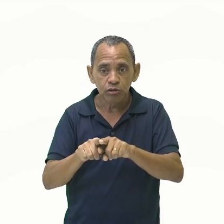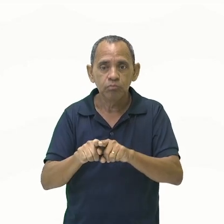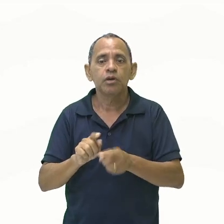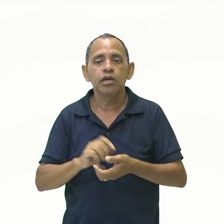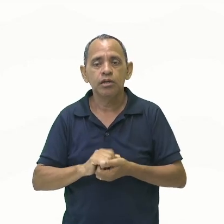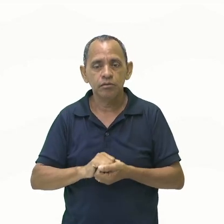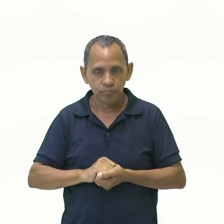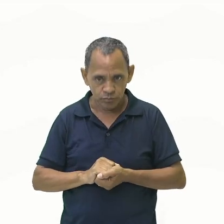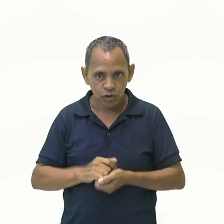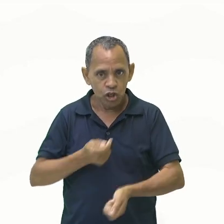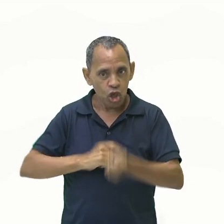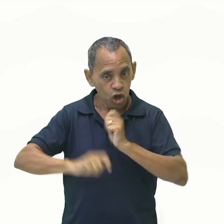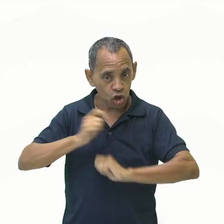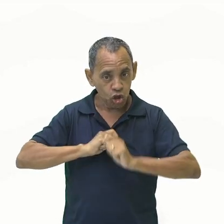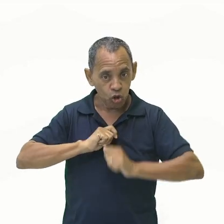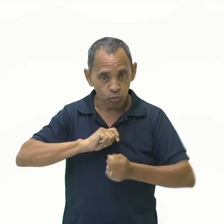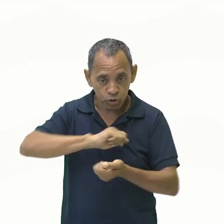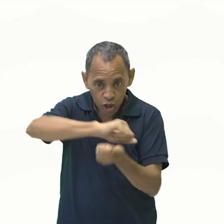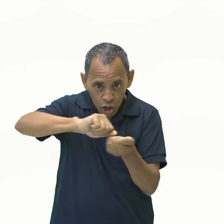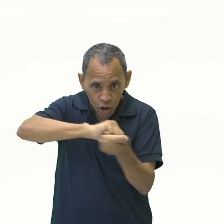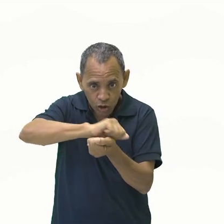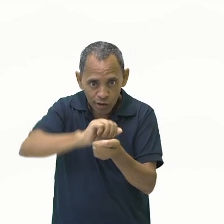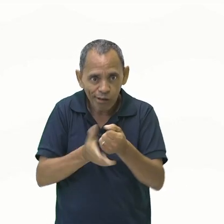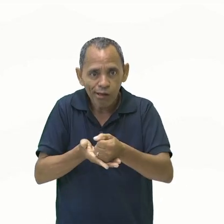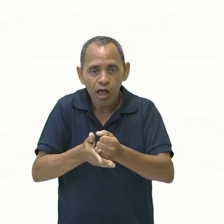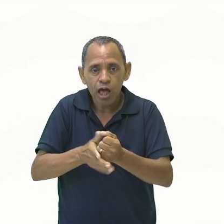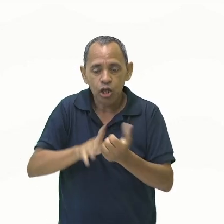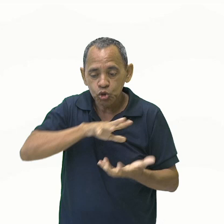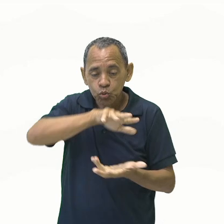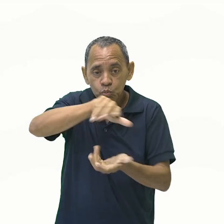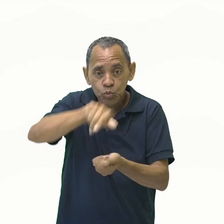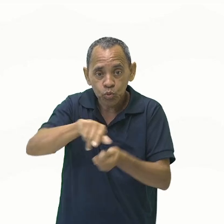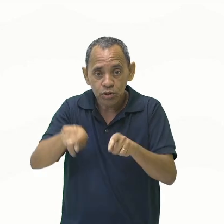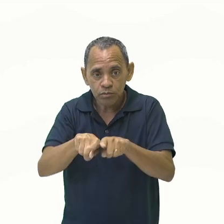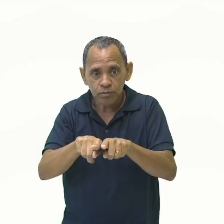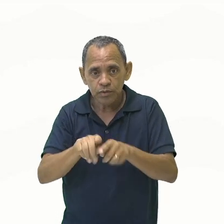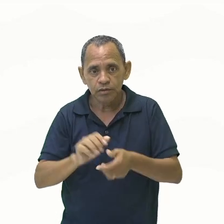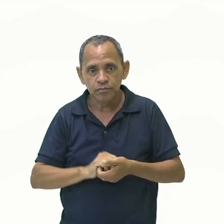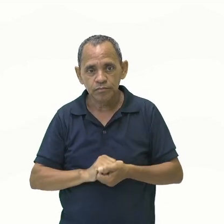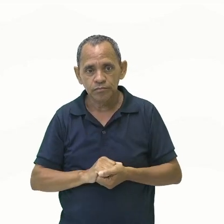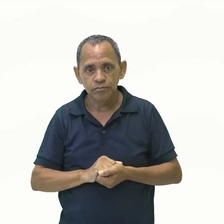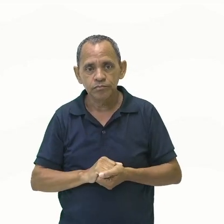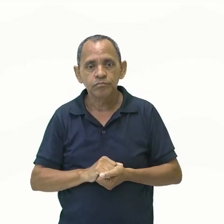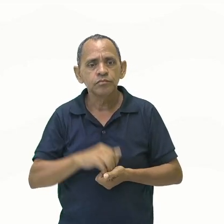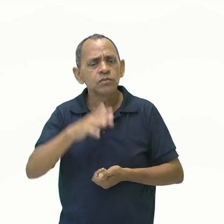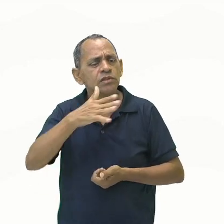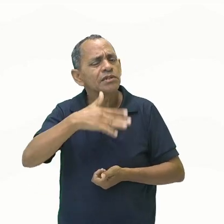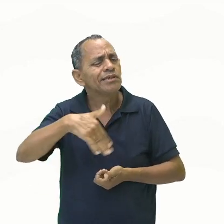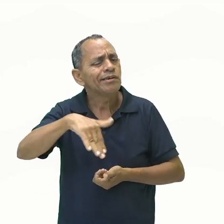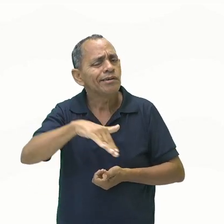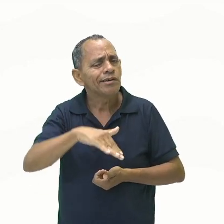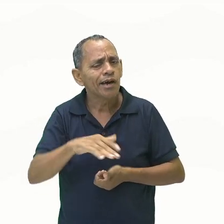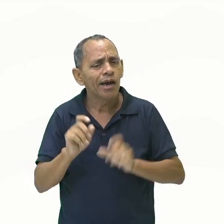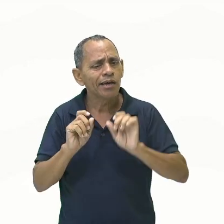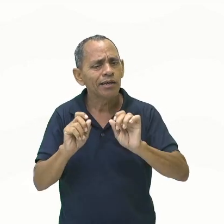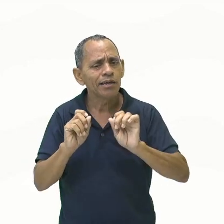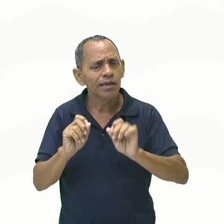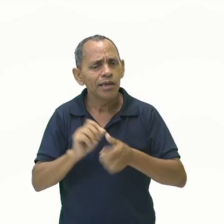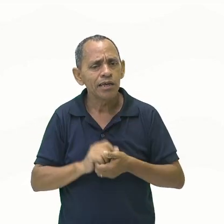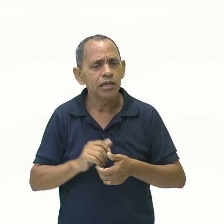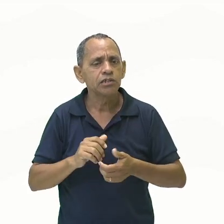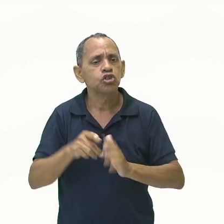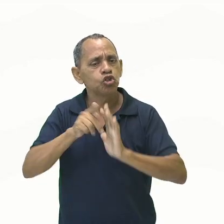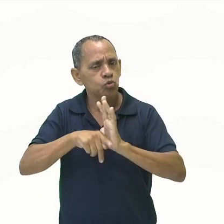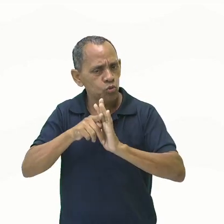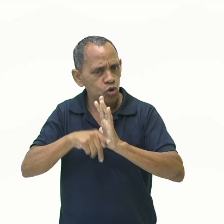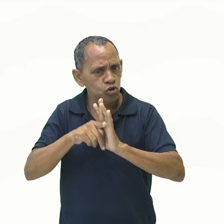global, certo? Outra coisa que eu gostaria de destacar para vocês são as áreas em que os